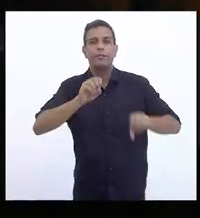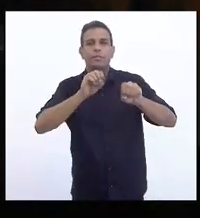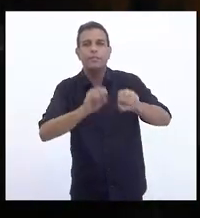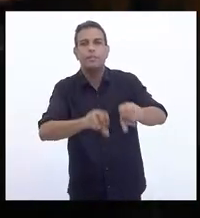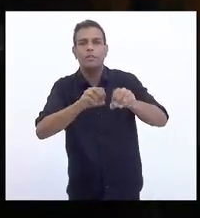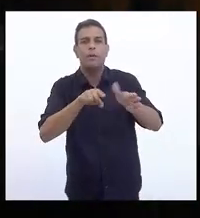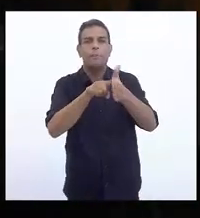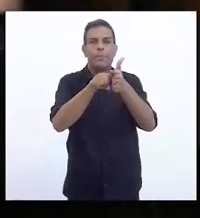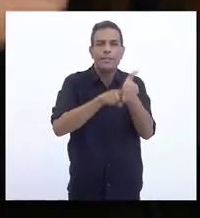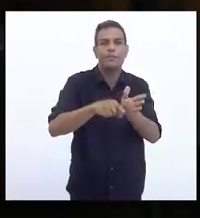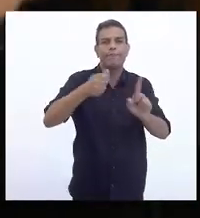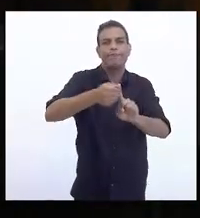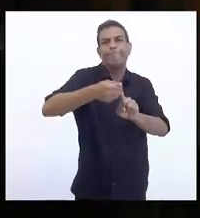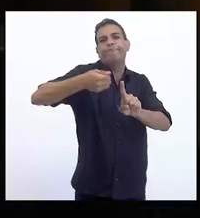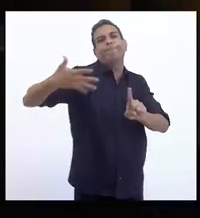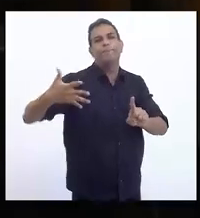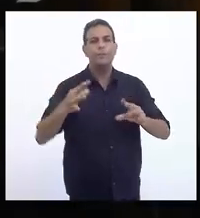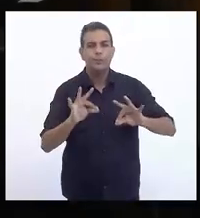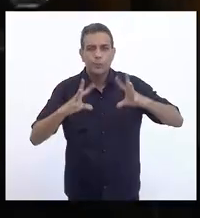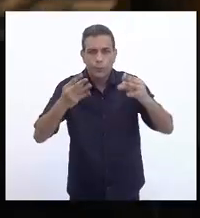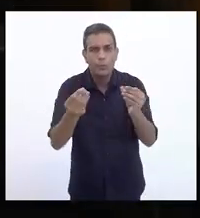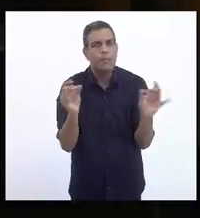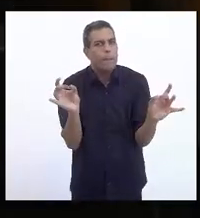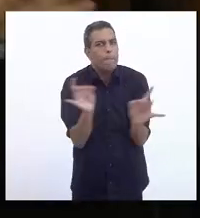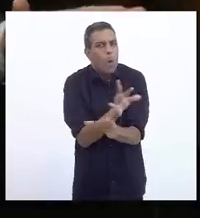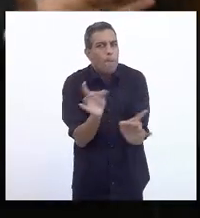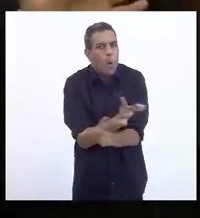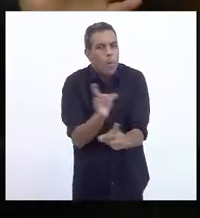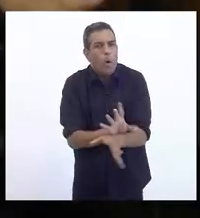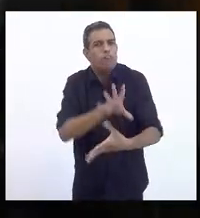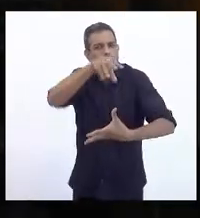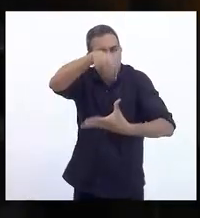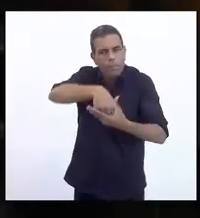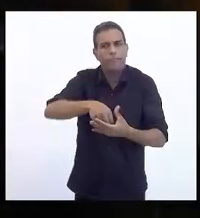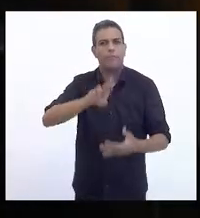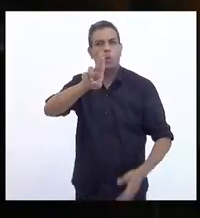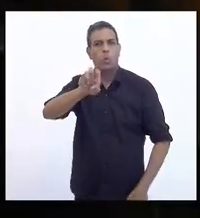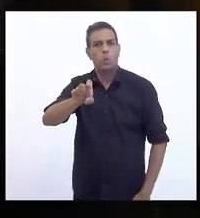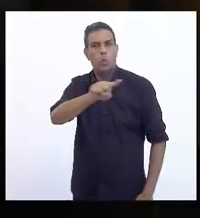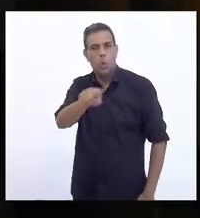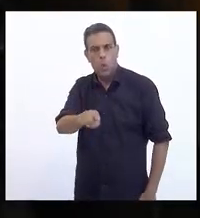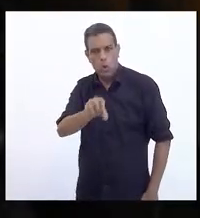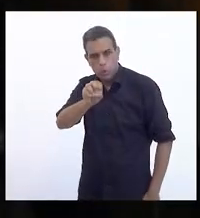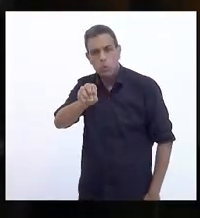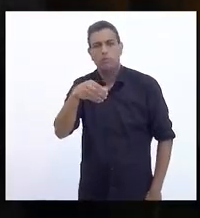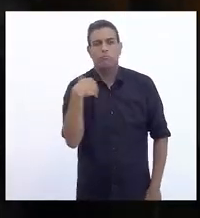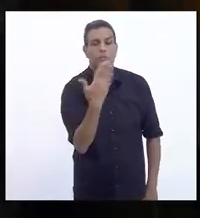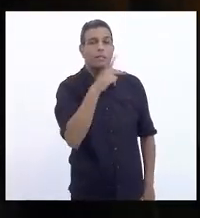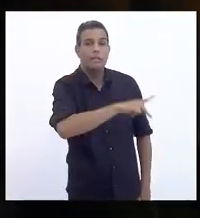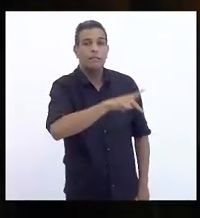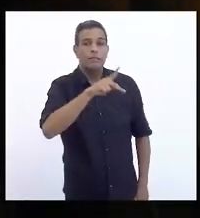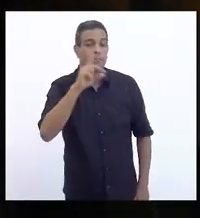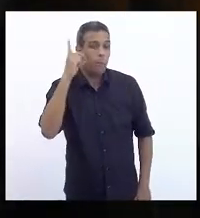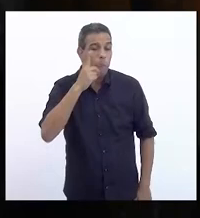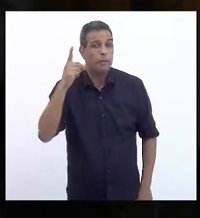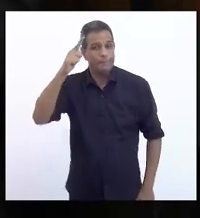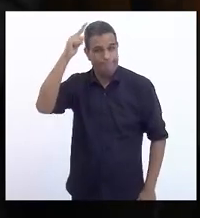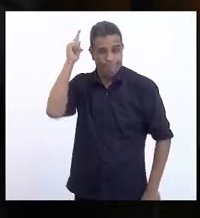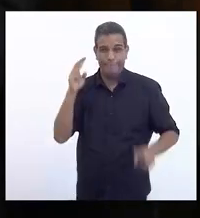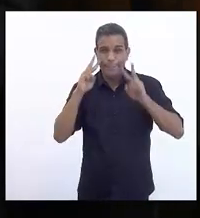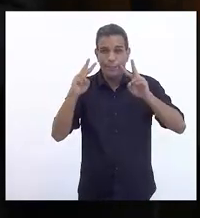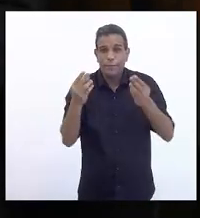a pesquisa, a extensão, tudo estava atendido. Tudo estava atendido. Então, assim, deputado Luiz Paulo, que nós estamos assistindo